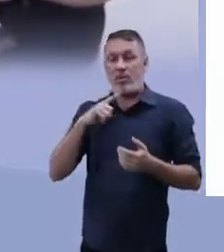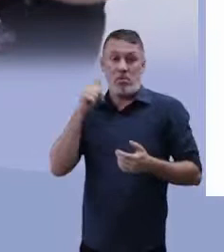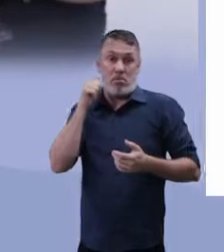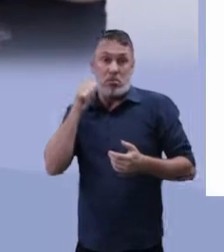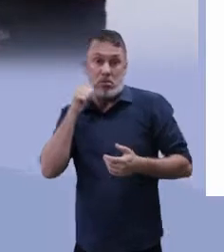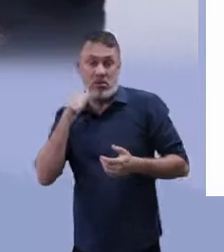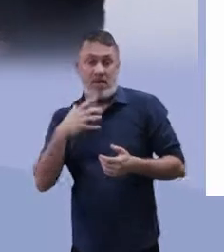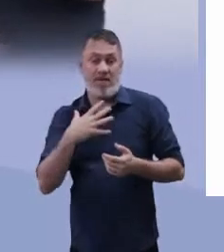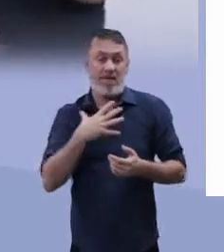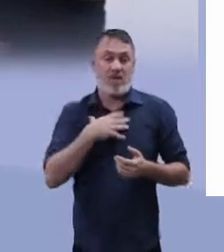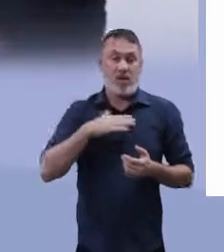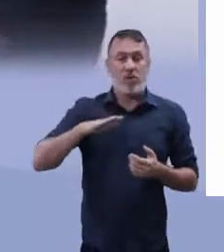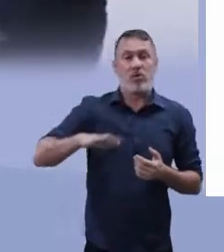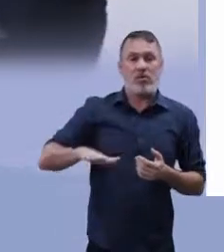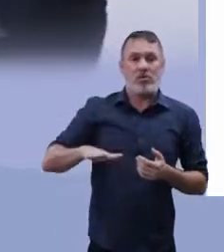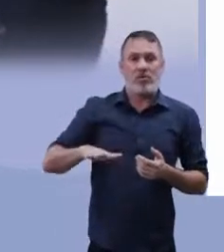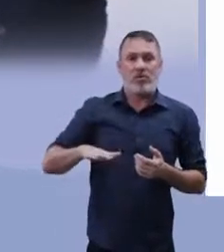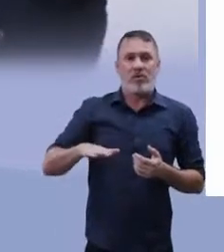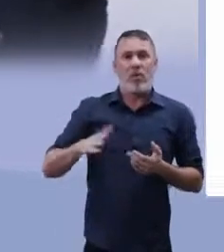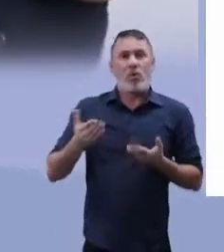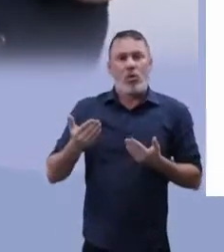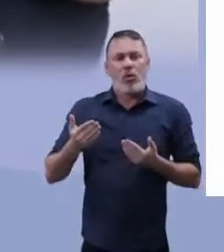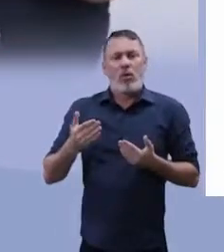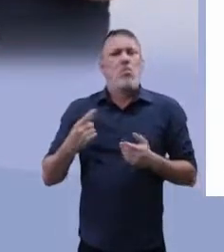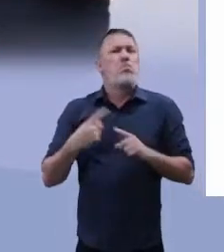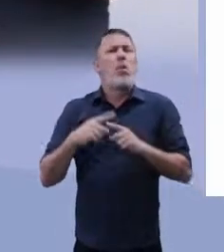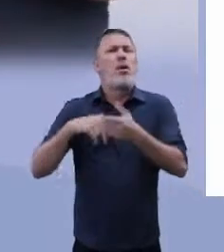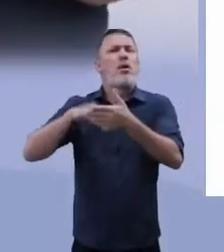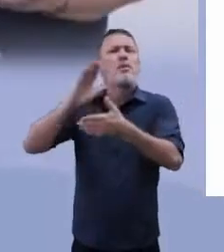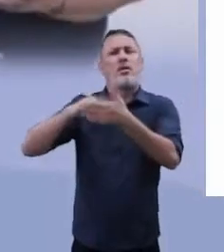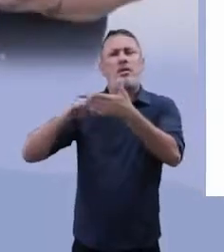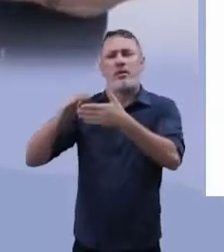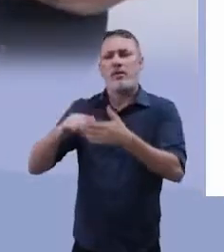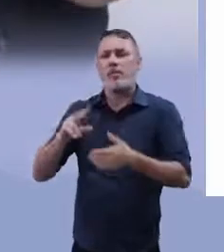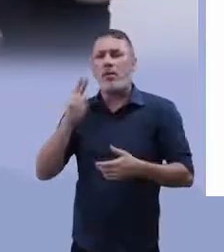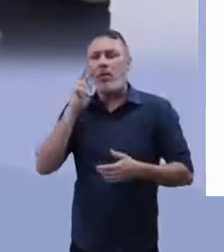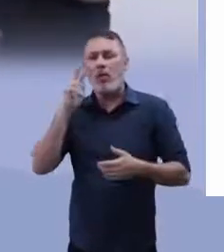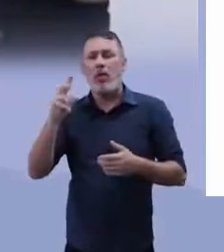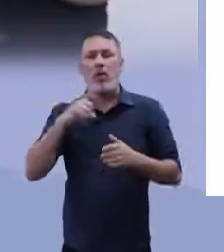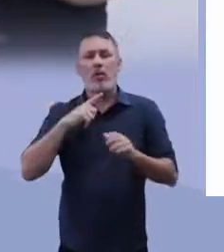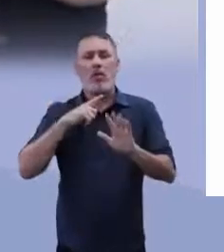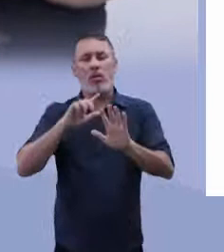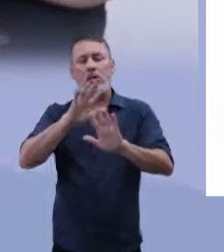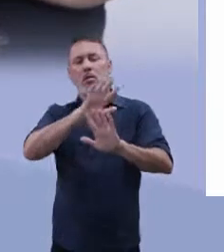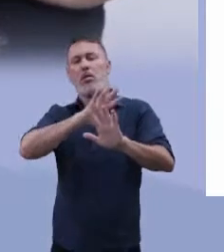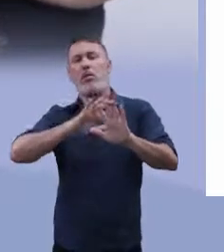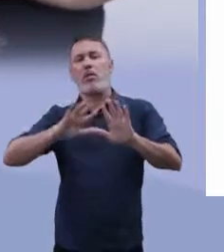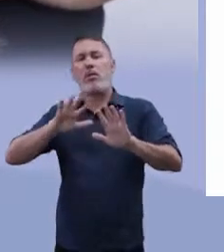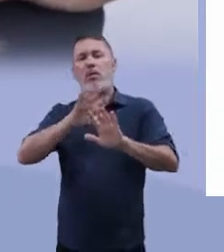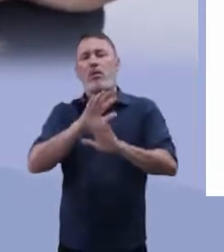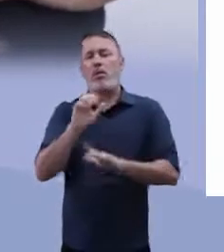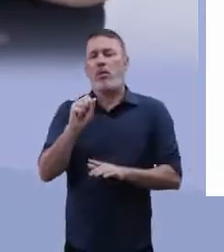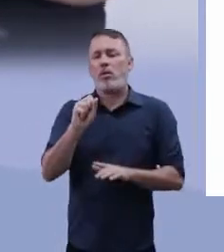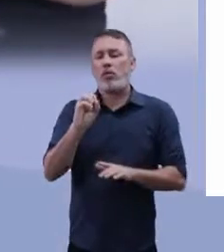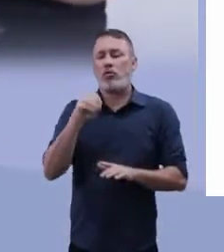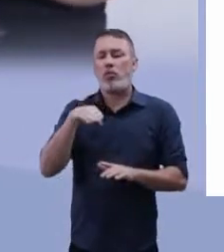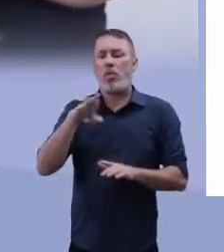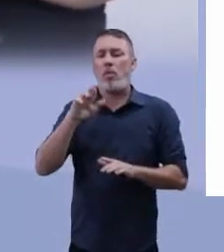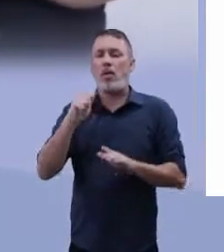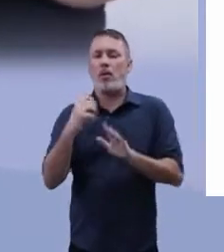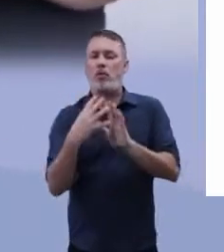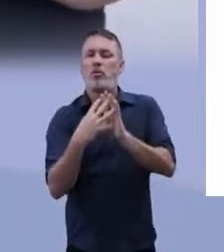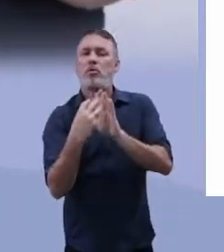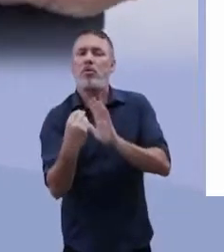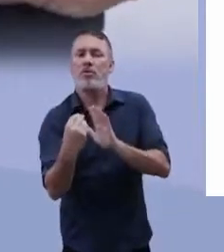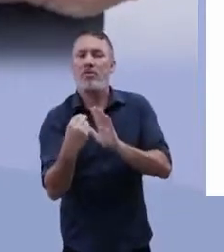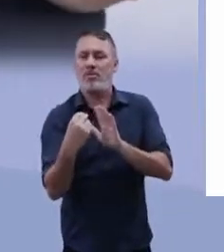O que ela traz de interessante? A sombra. Não poderia mais ser sombra preta. A sombra agora